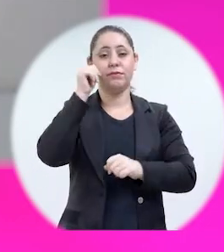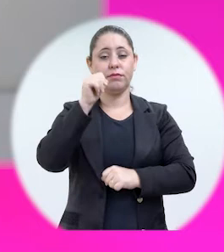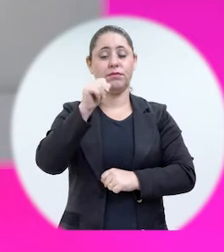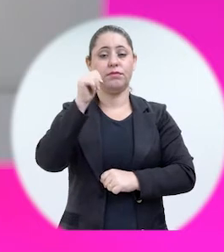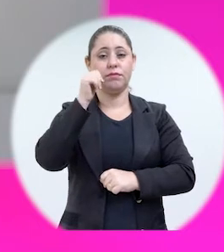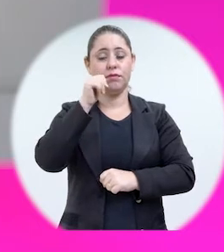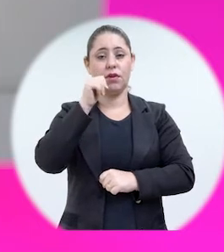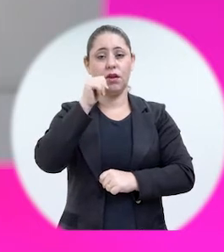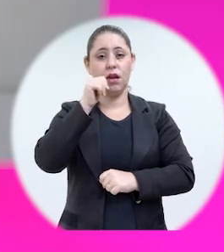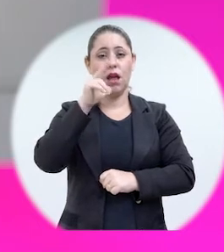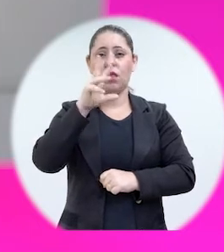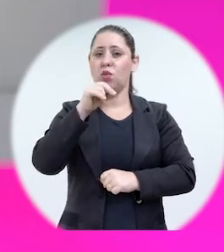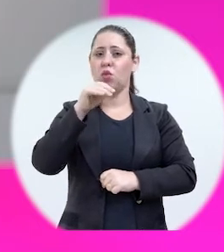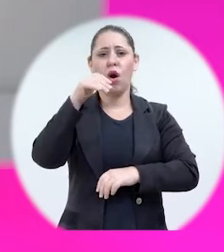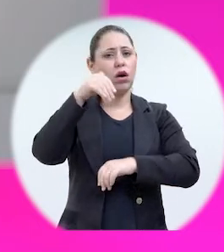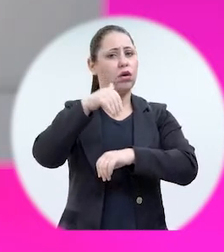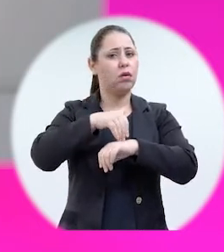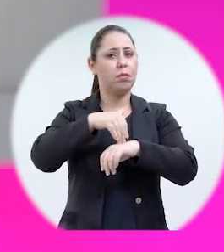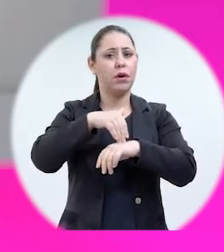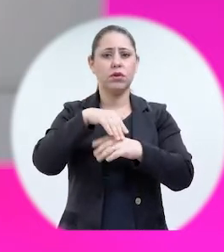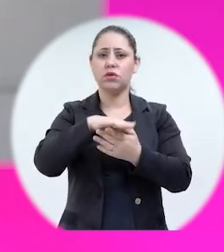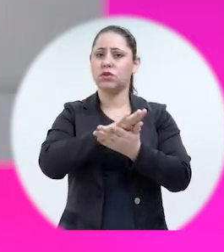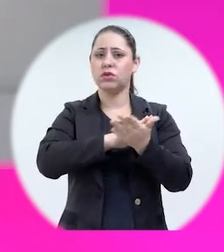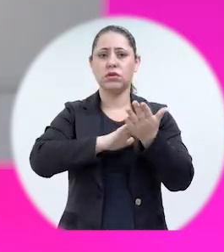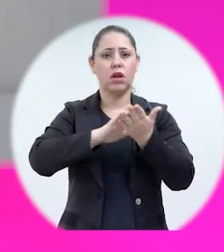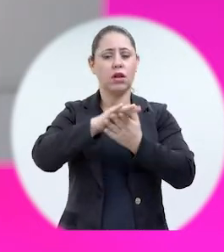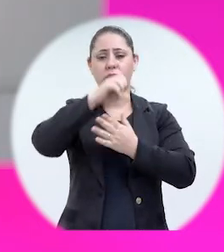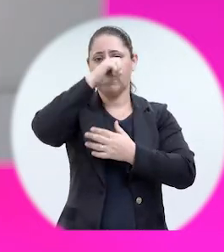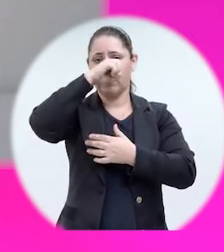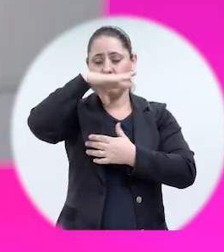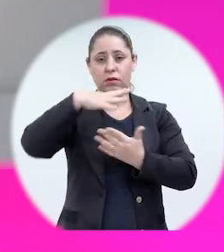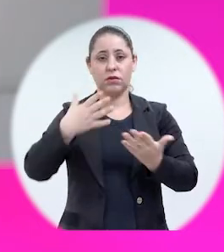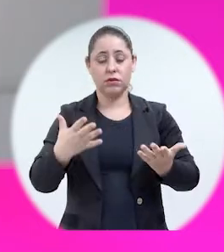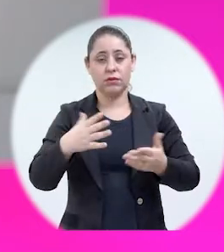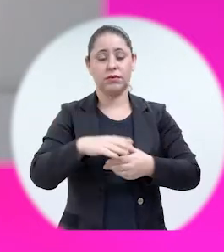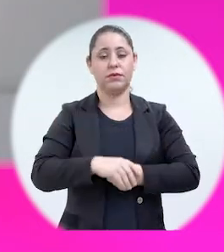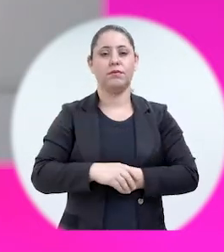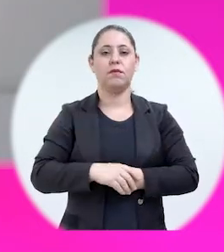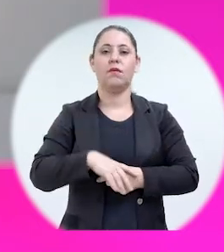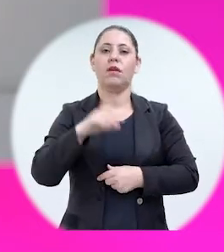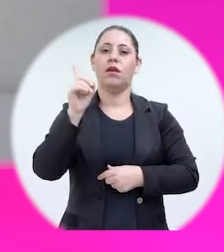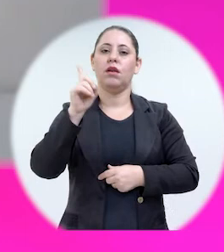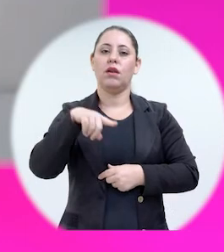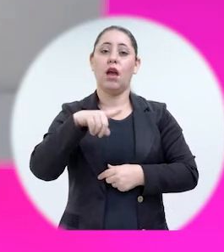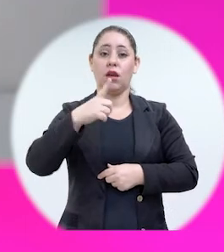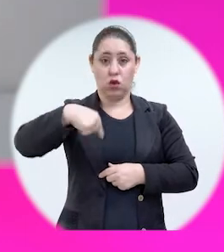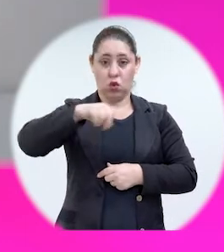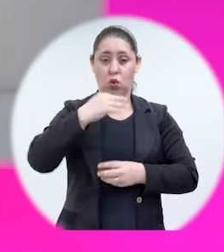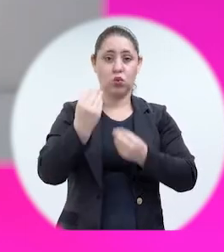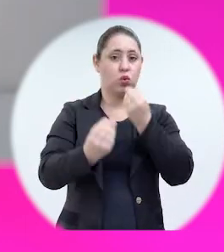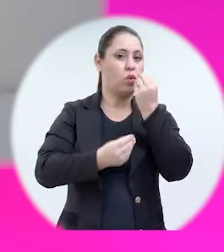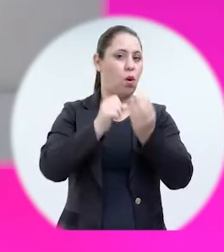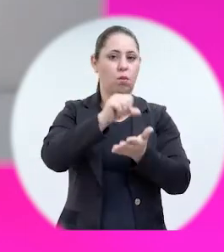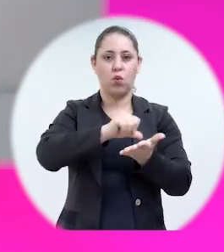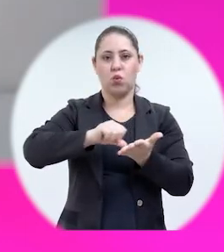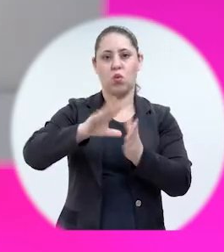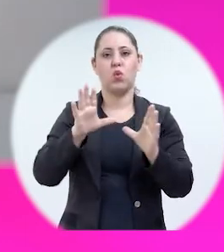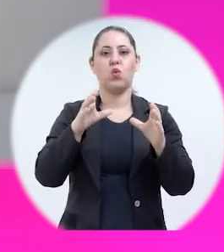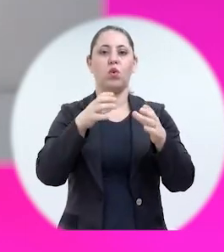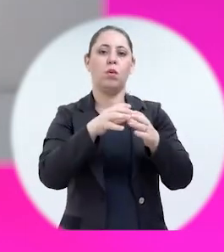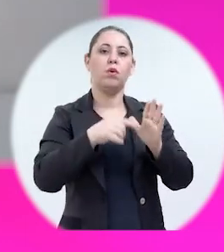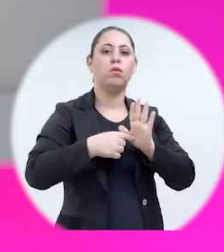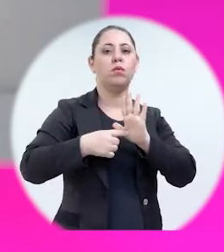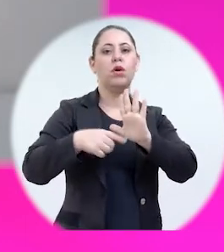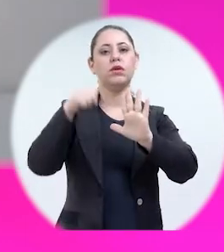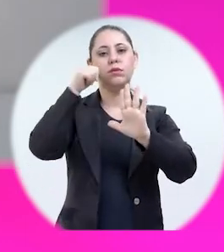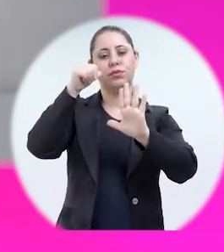mulher, ela não é culpada de nenhum tipo de violência. E é isso que a gente, enquanto